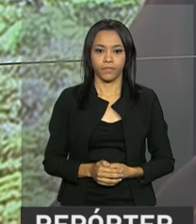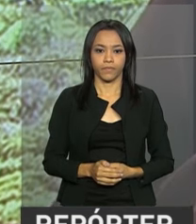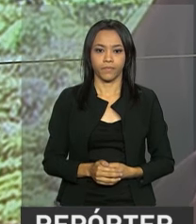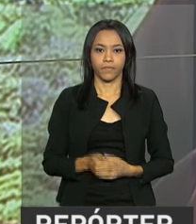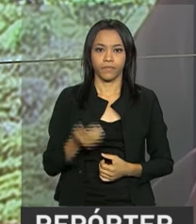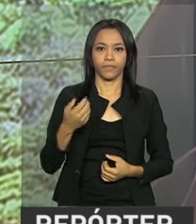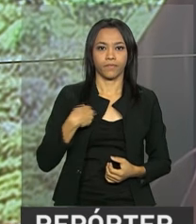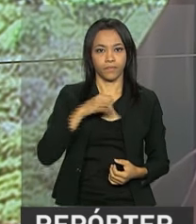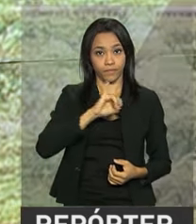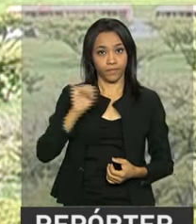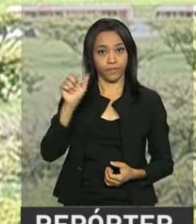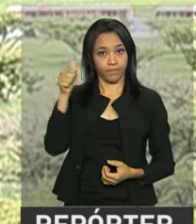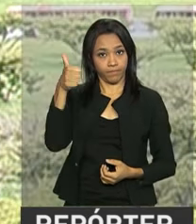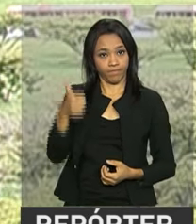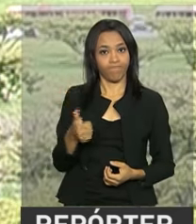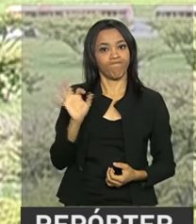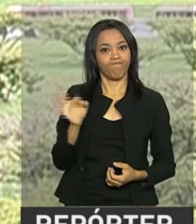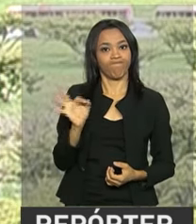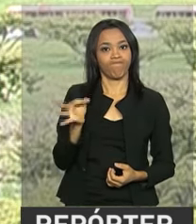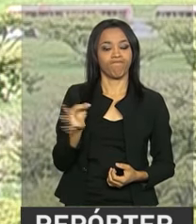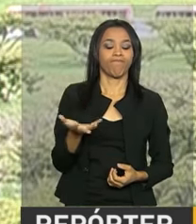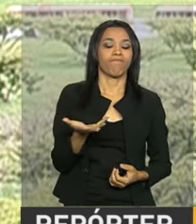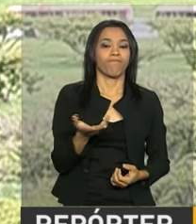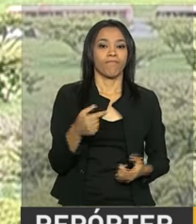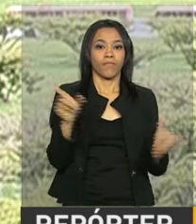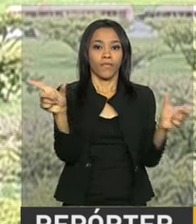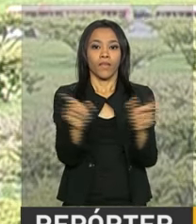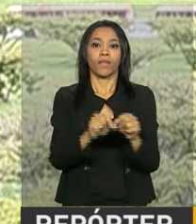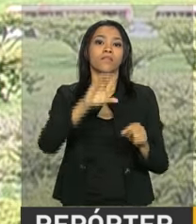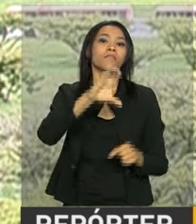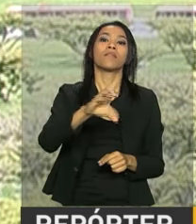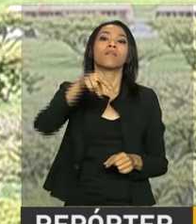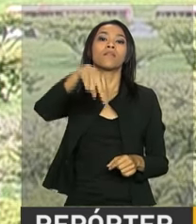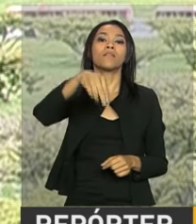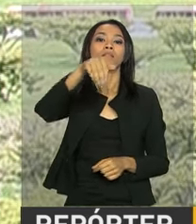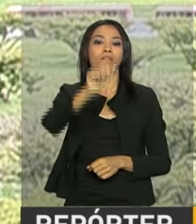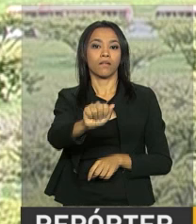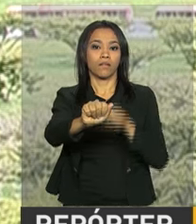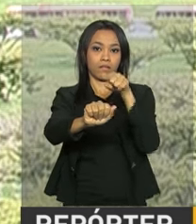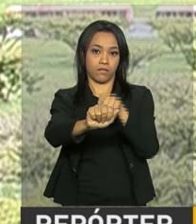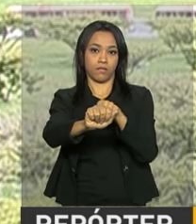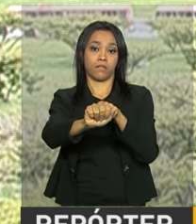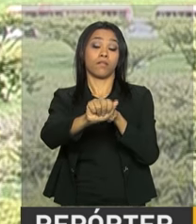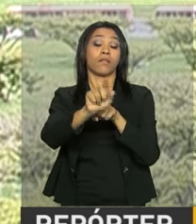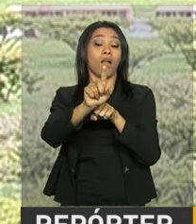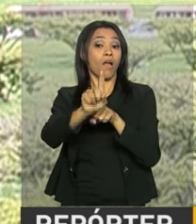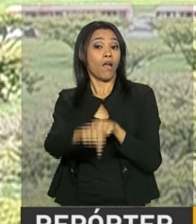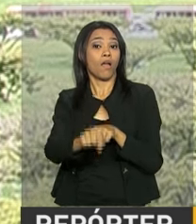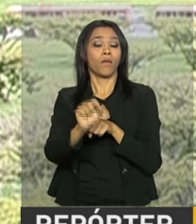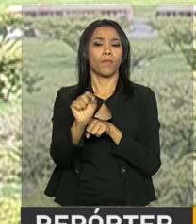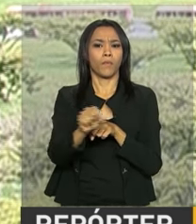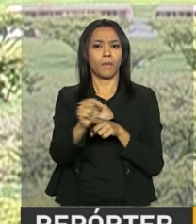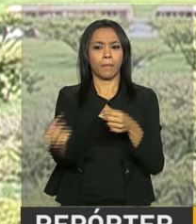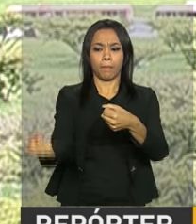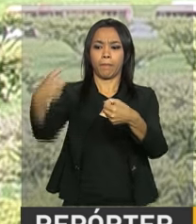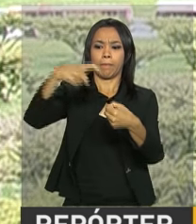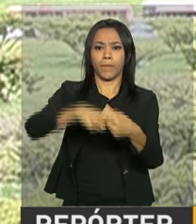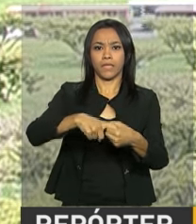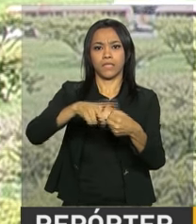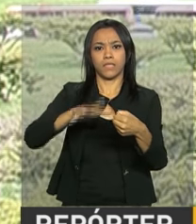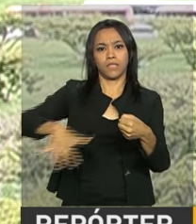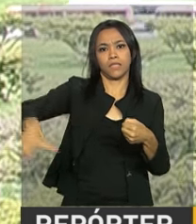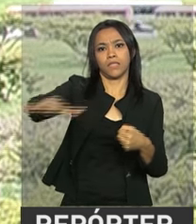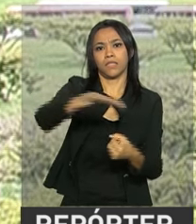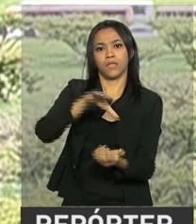Oi, Leandro. Olha, é isso mesmo. A avaliação da Confederação da Agricultura e Pecuária do Brasil, a CNA, em parceria com o